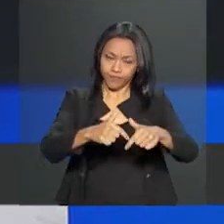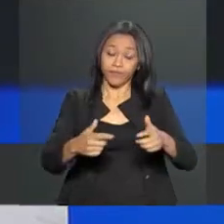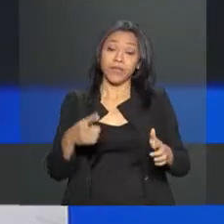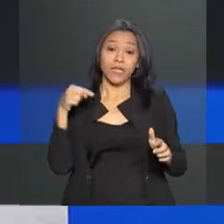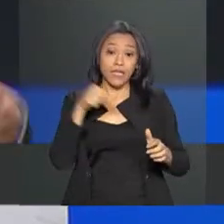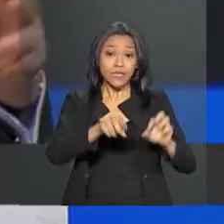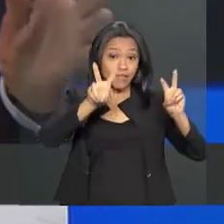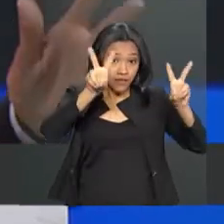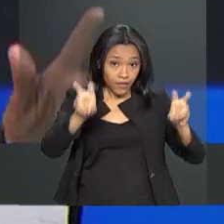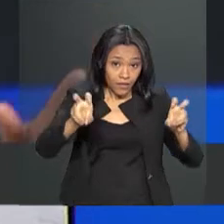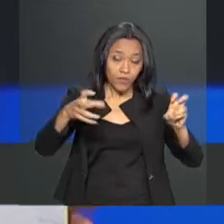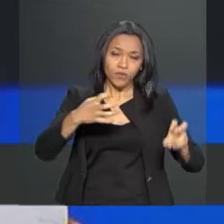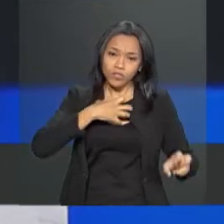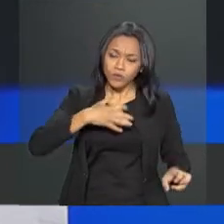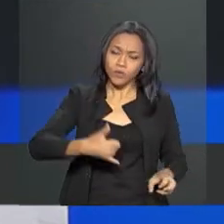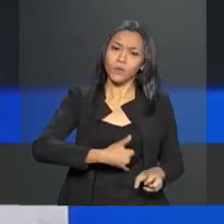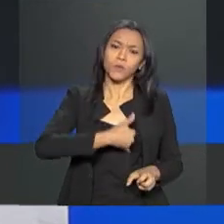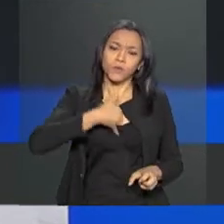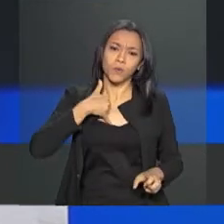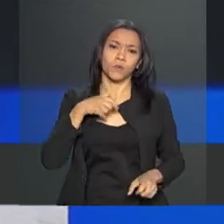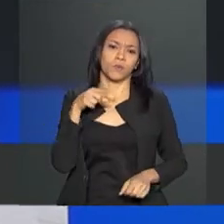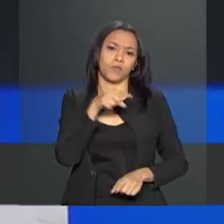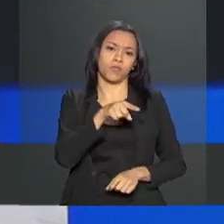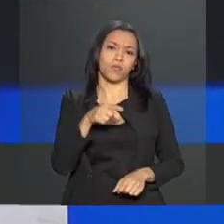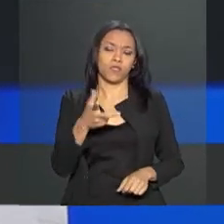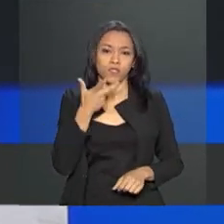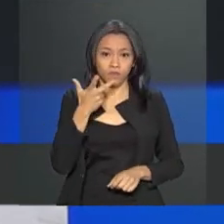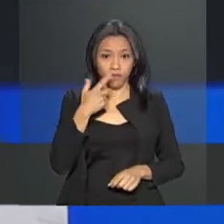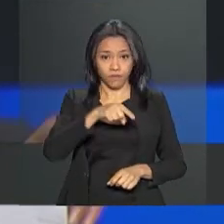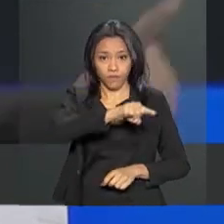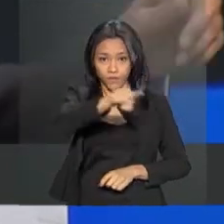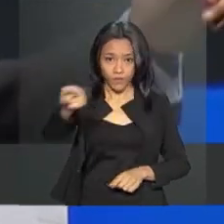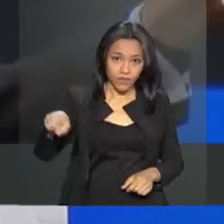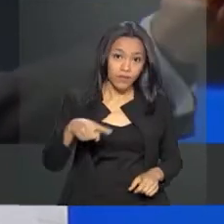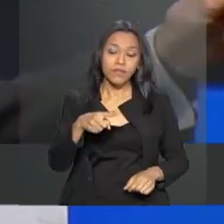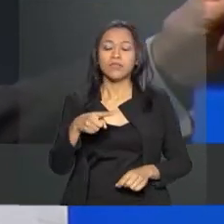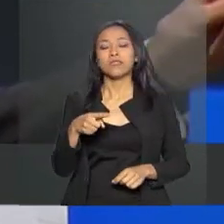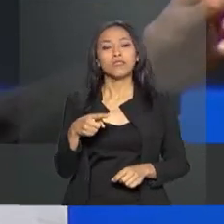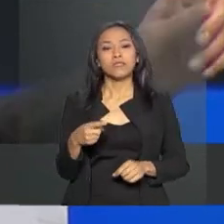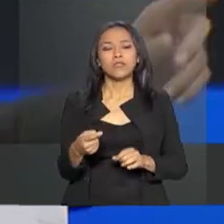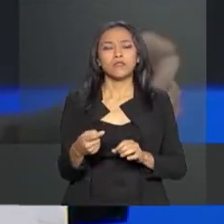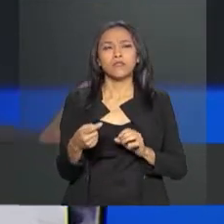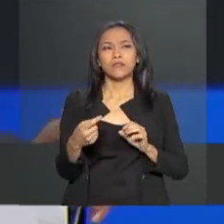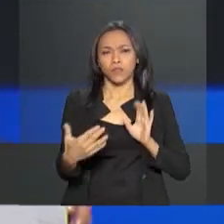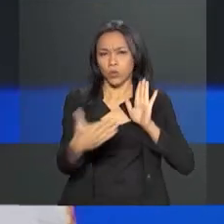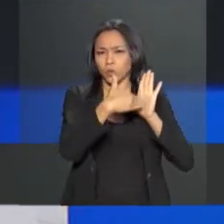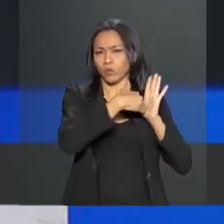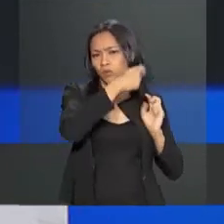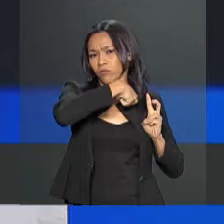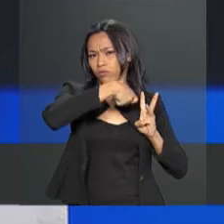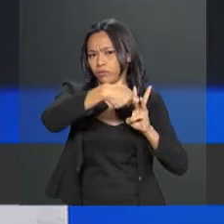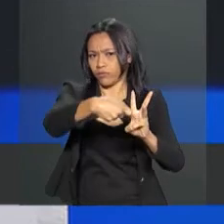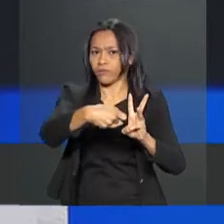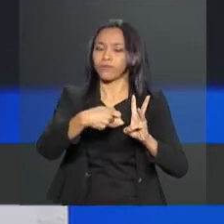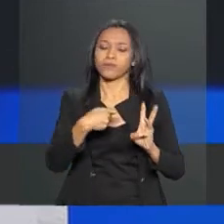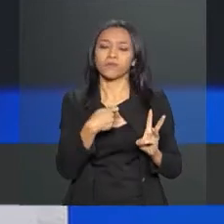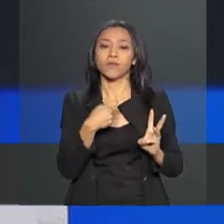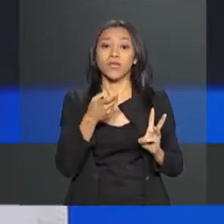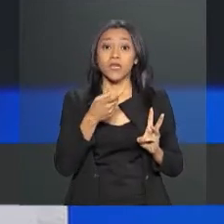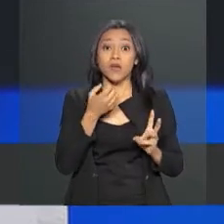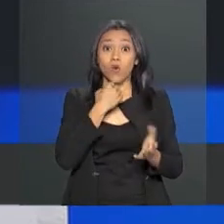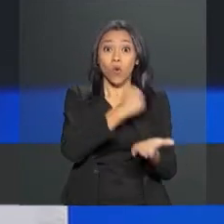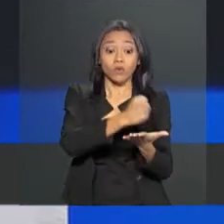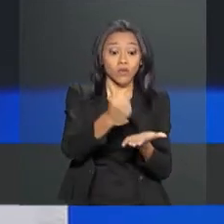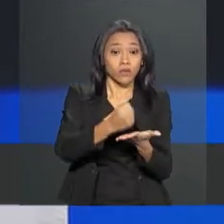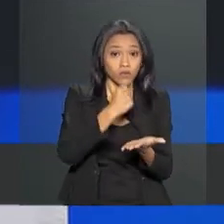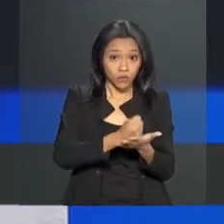assim, muito orgulho, nós temos muito orgulho de dizer que nestes últimos meses os índices de